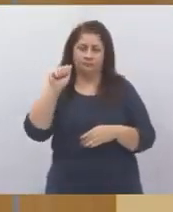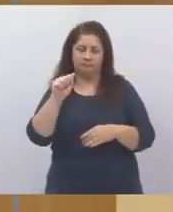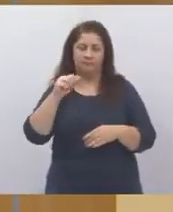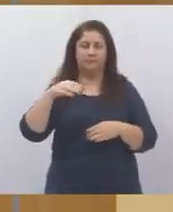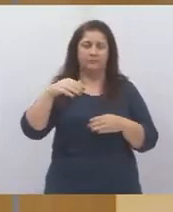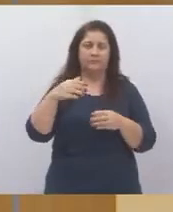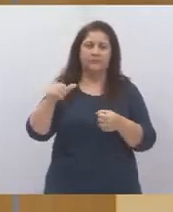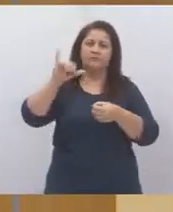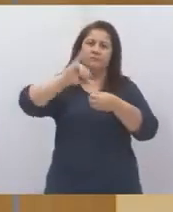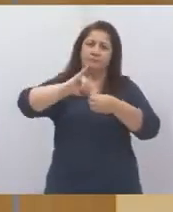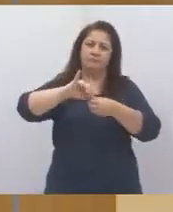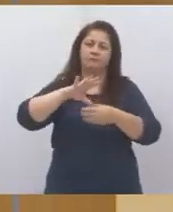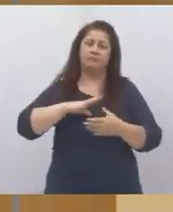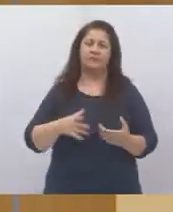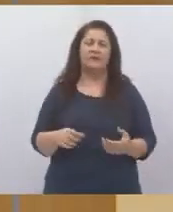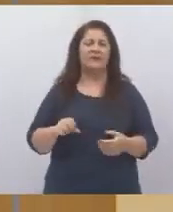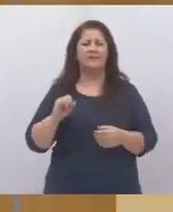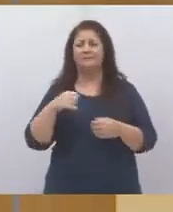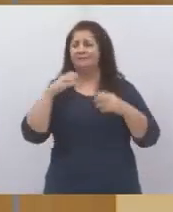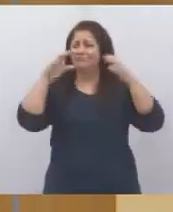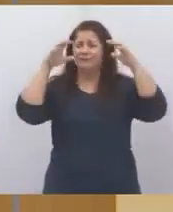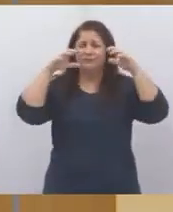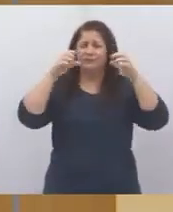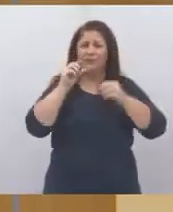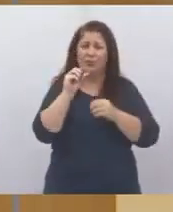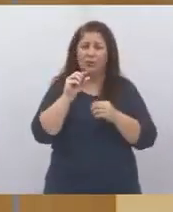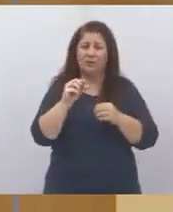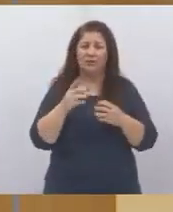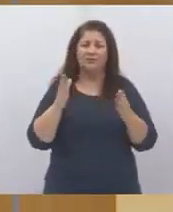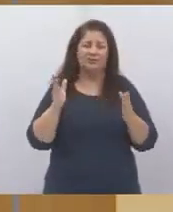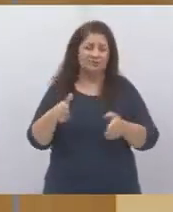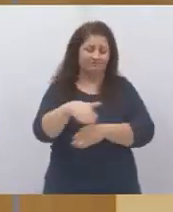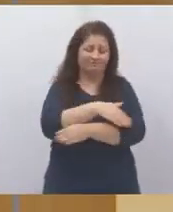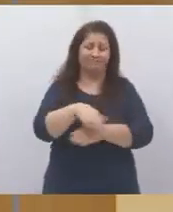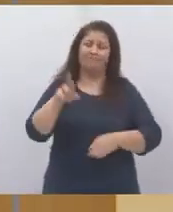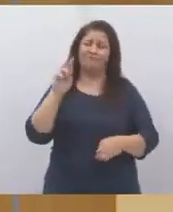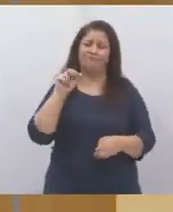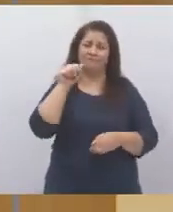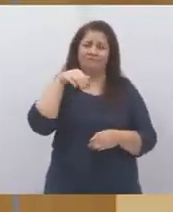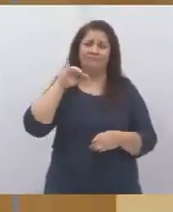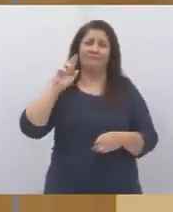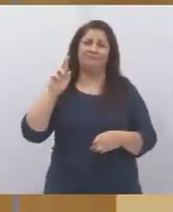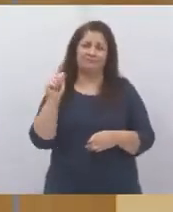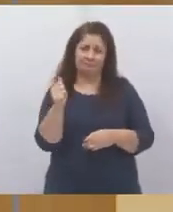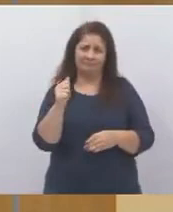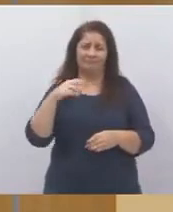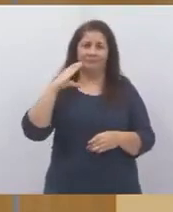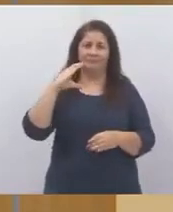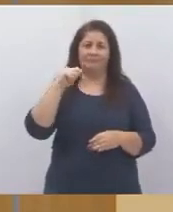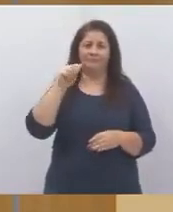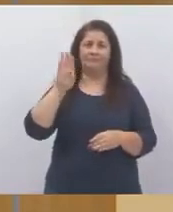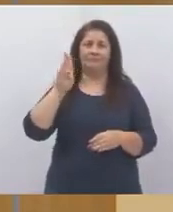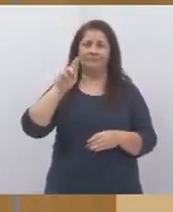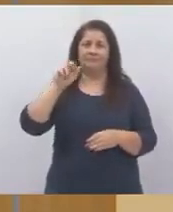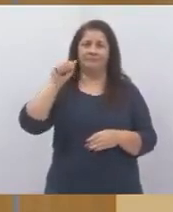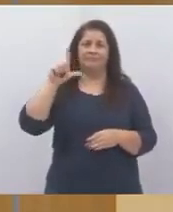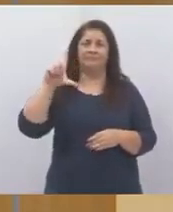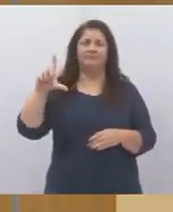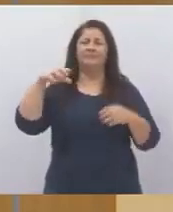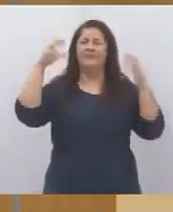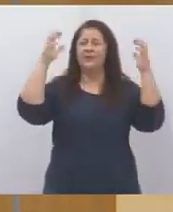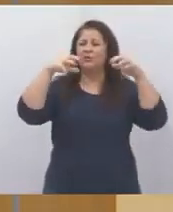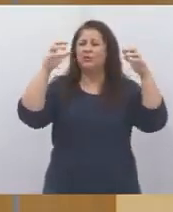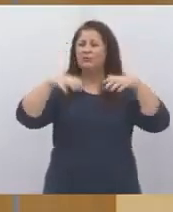olha qualquer chuvinha que dá a Rua ramira Cabral fica debaixo de chuva debaixo de água a gente vê